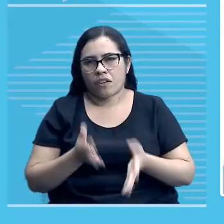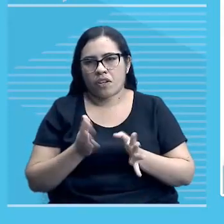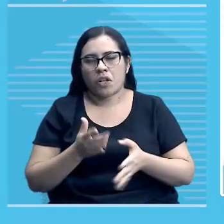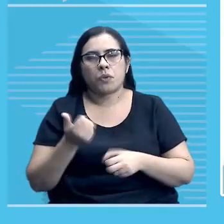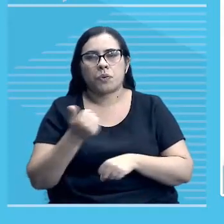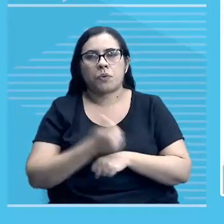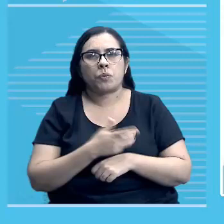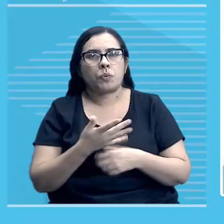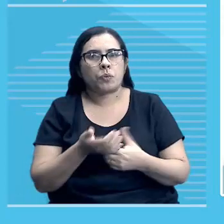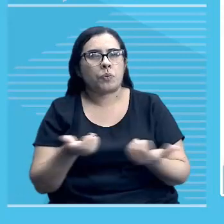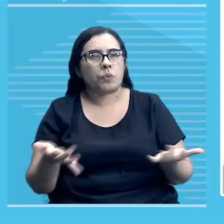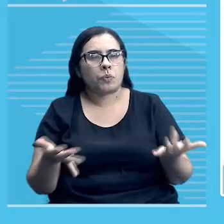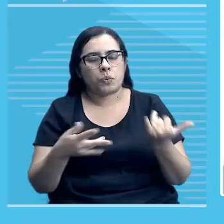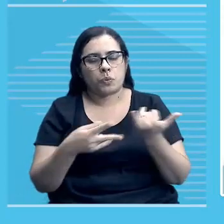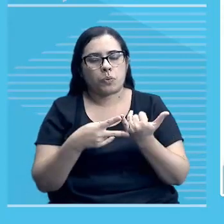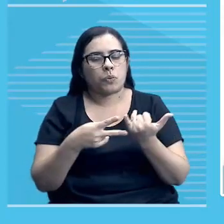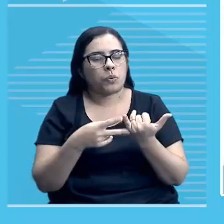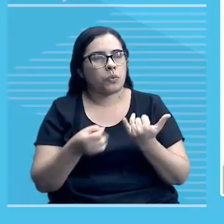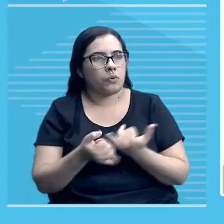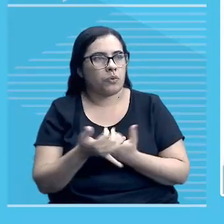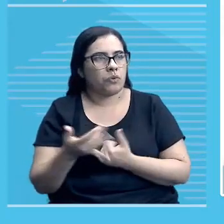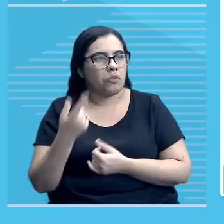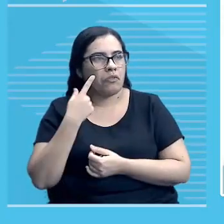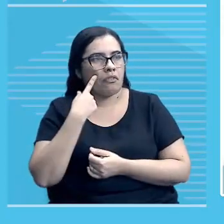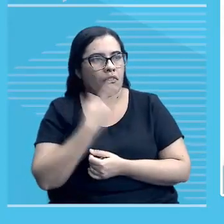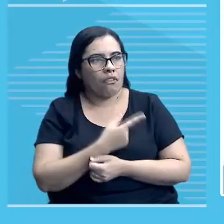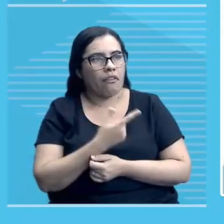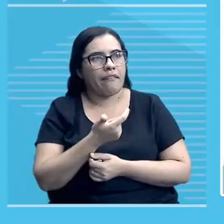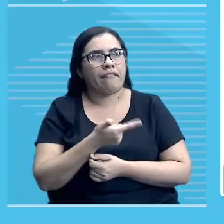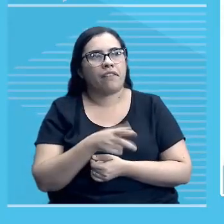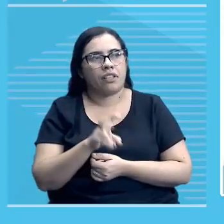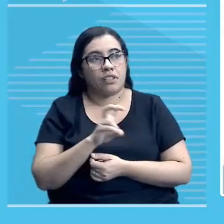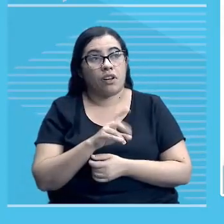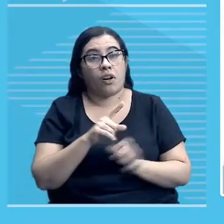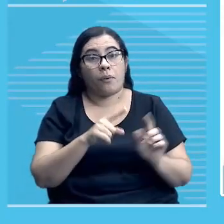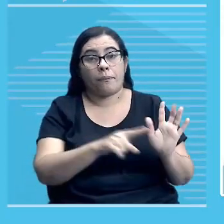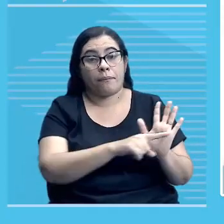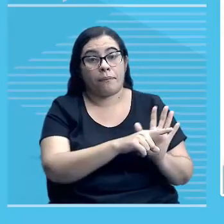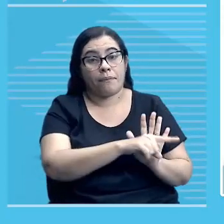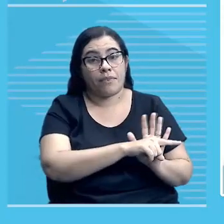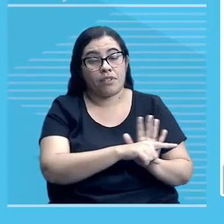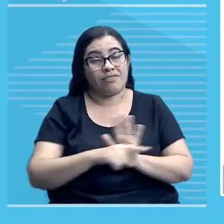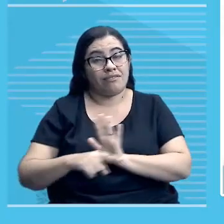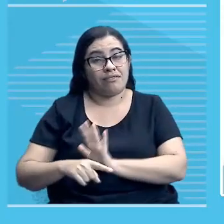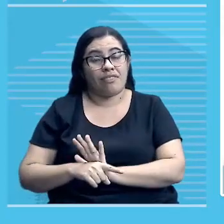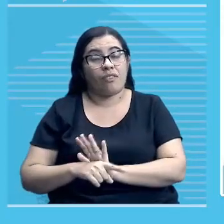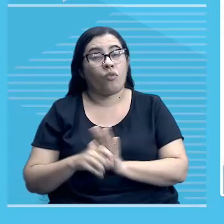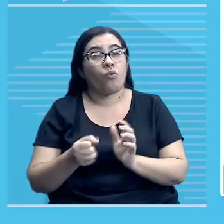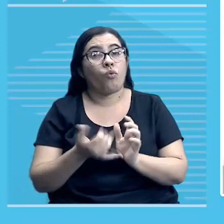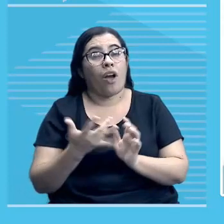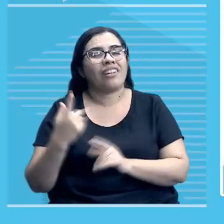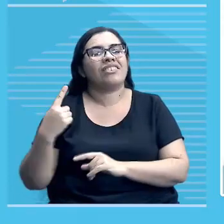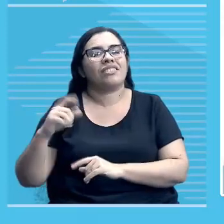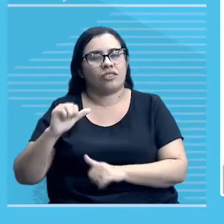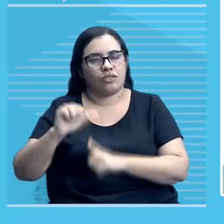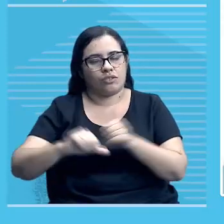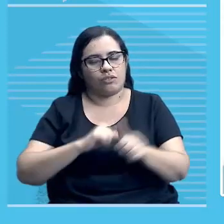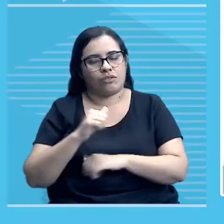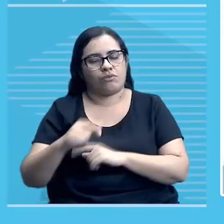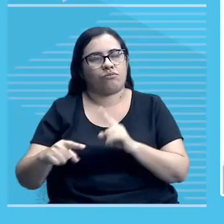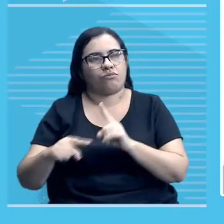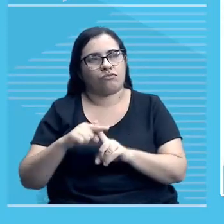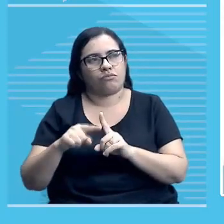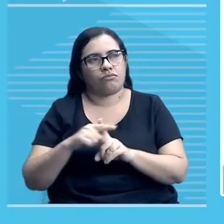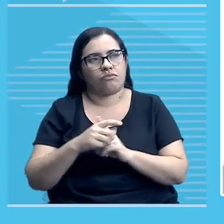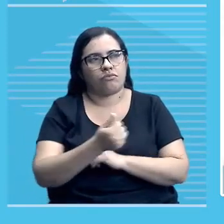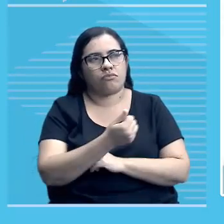delta vai ficar 25. Menos com menos é mais. E 14 vezes